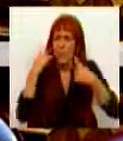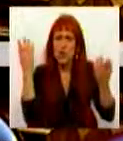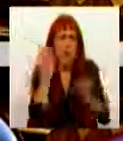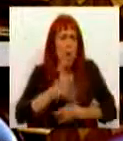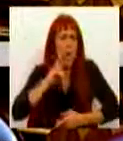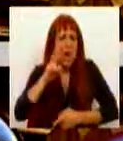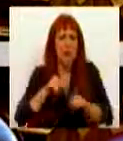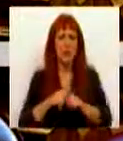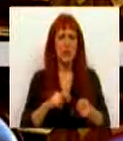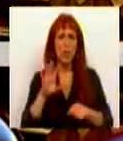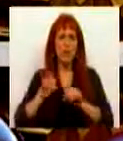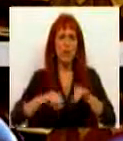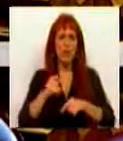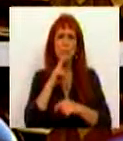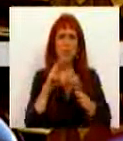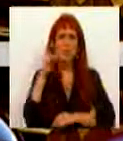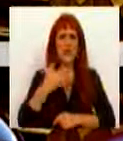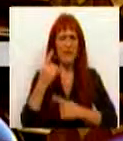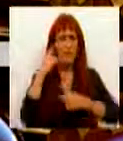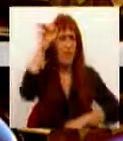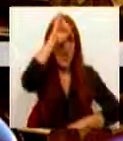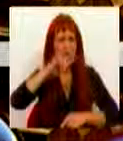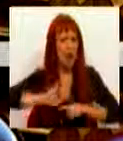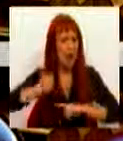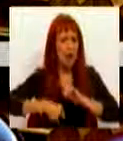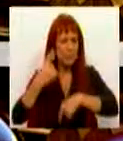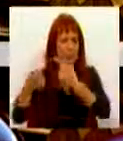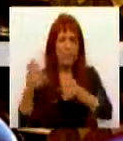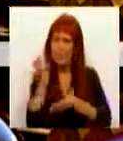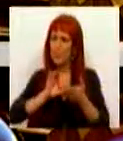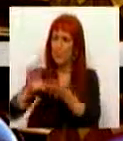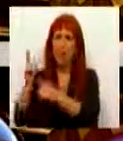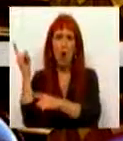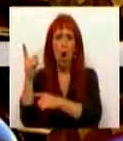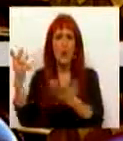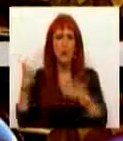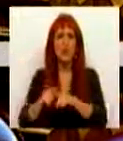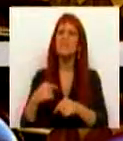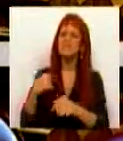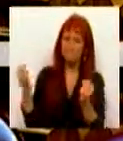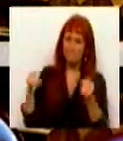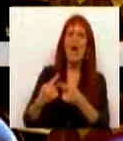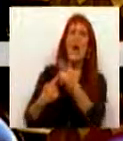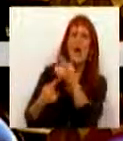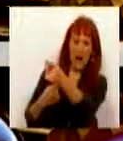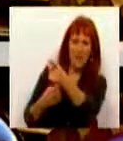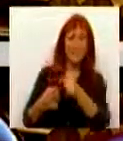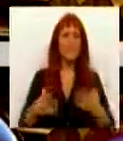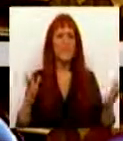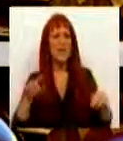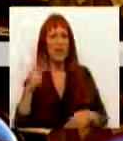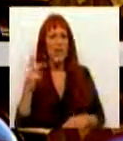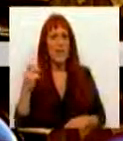basta olhar para o que aconteceu aos juros da dívida pública em janeiro, imediatamente a seguir esta transferência de obrigações, para confirmar isto mesmo. Ao fim